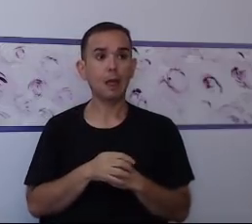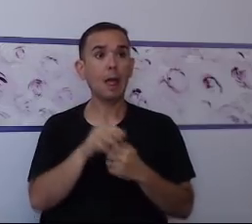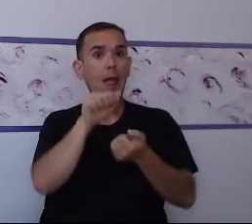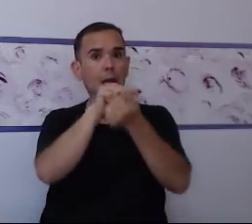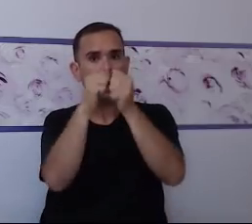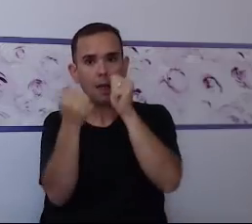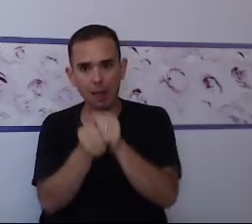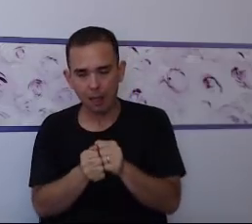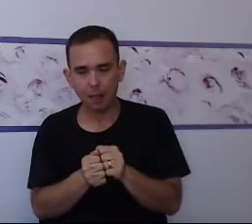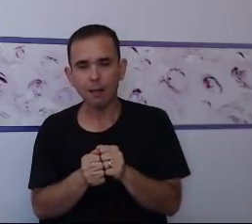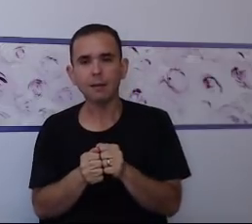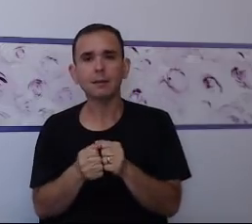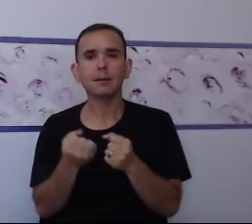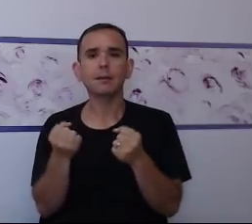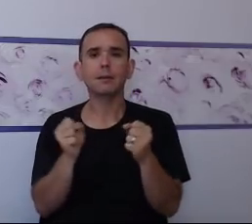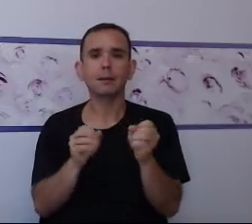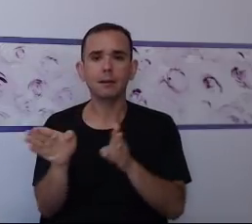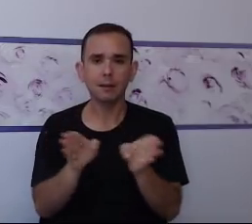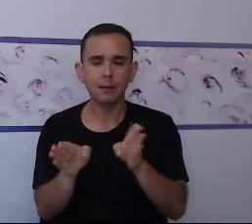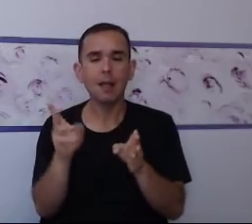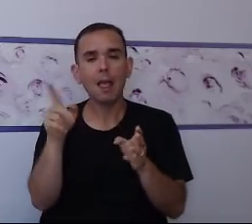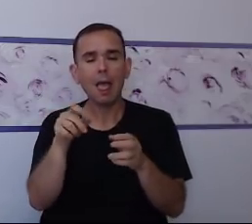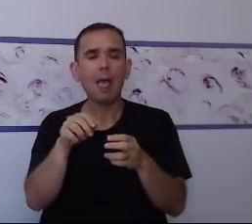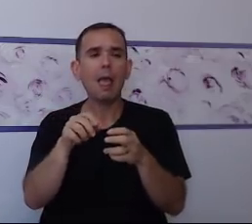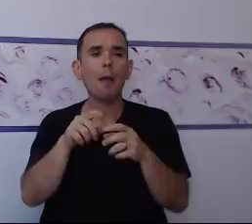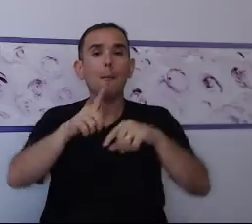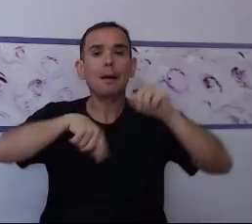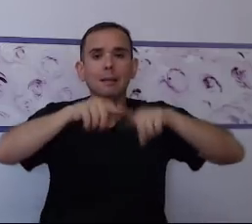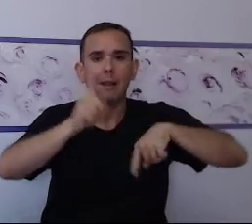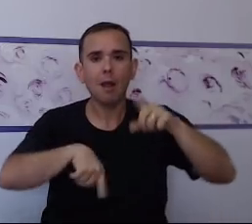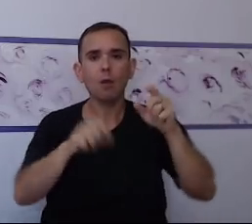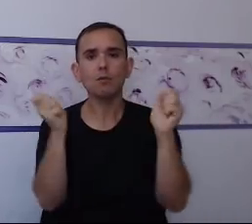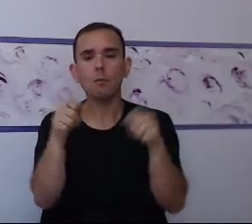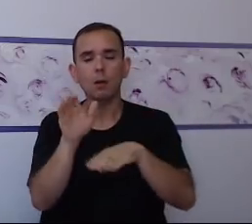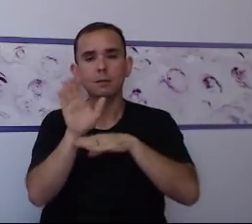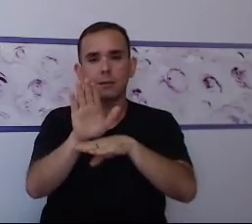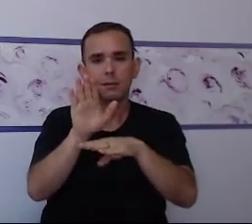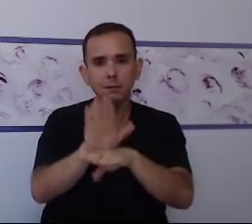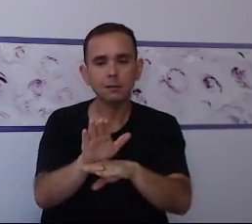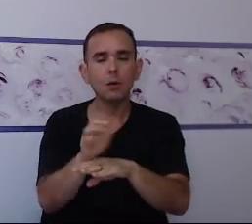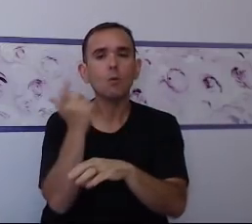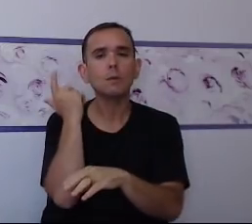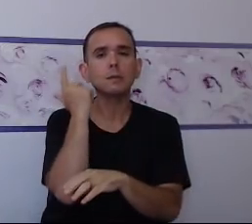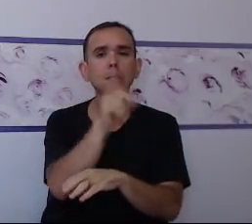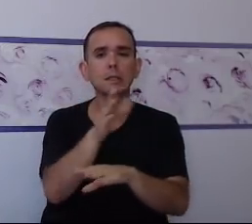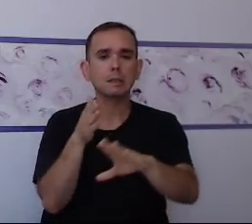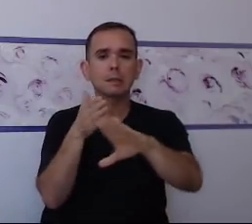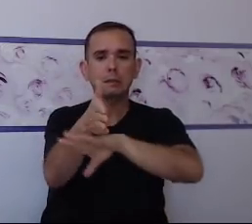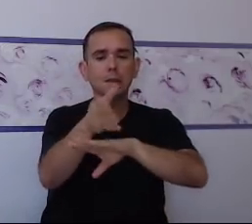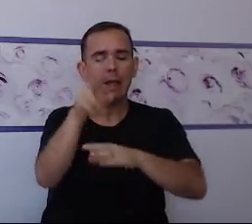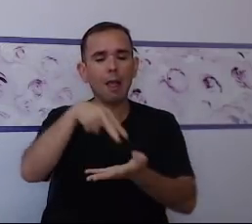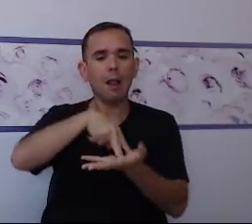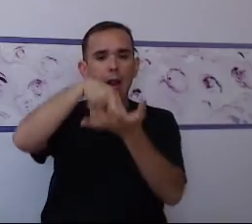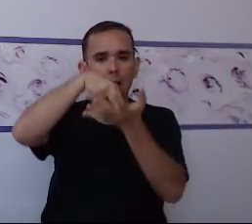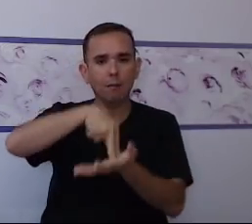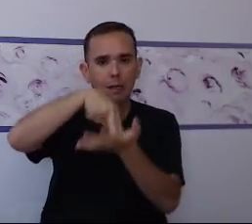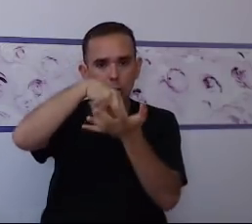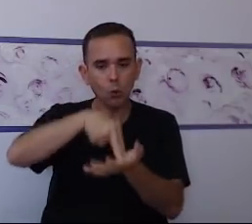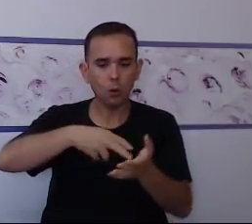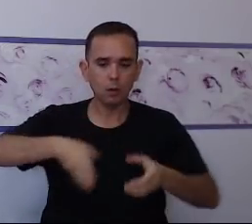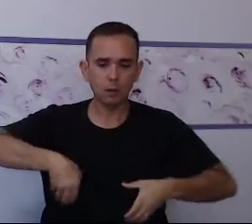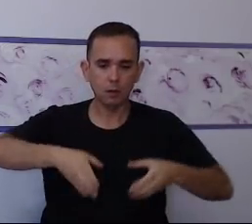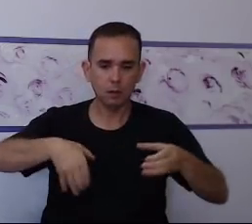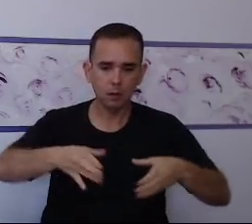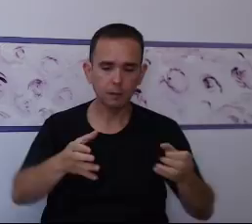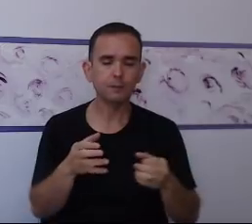Adaptações de veículos. São acessórios e adaptações que possibilitam a condução do veículo. São elevadores para cadeiras de